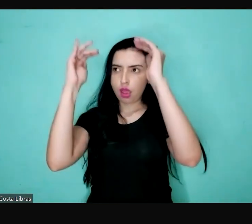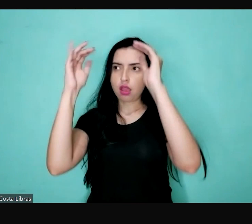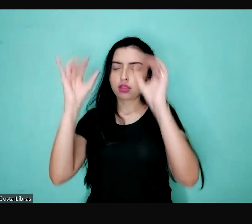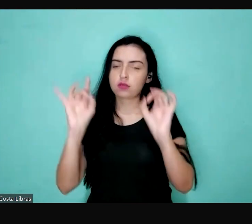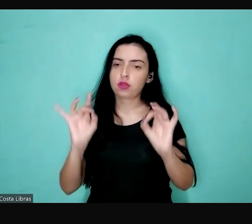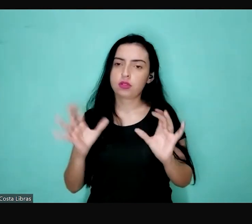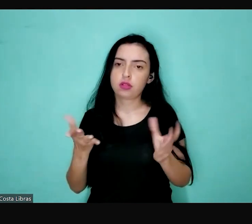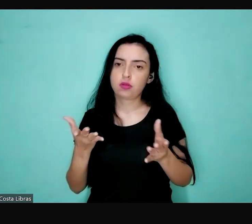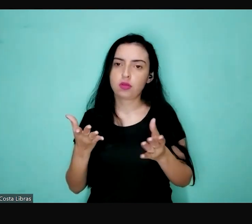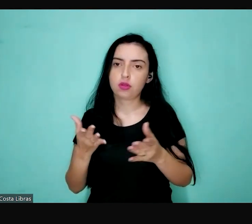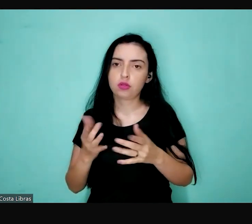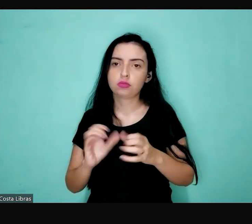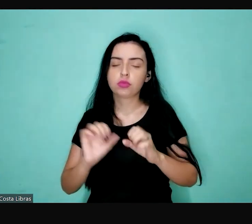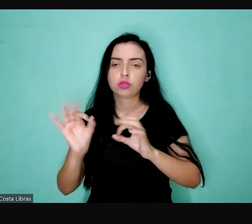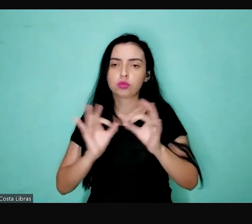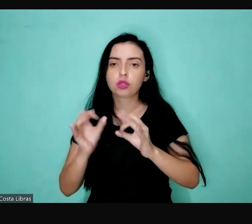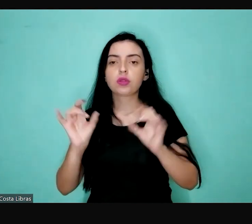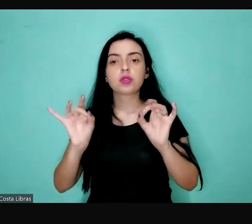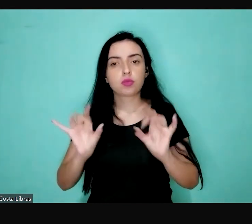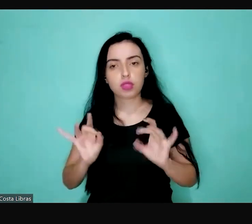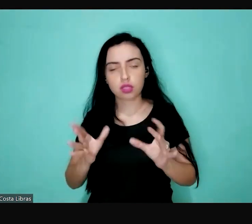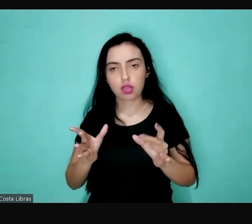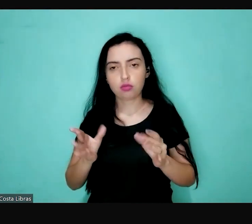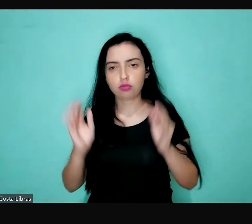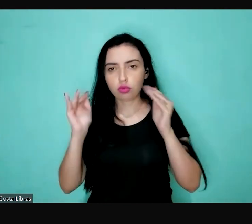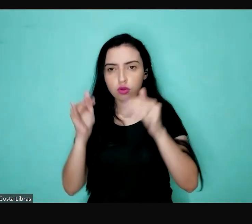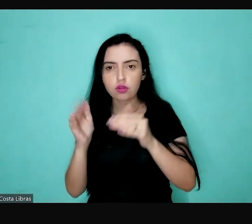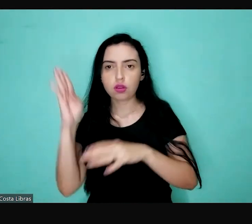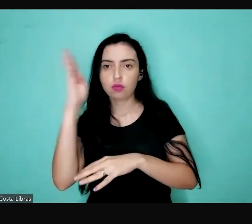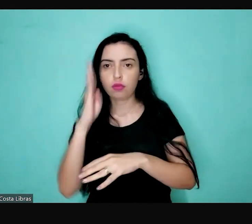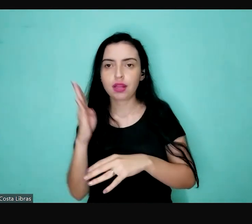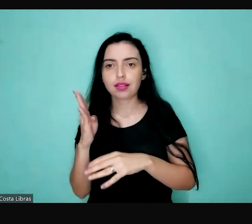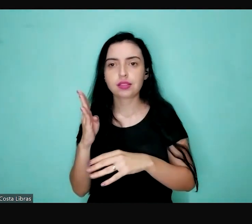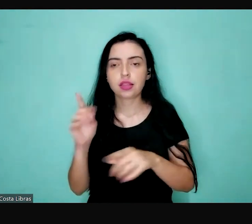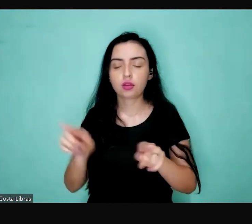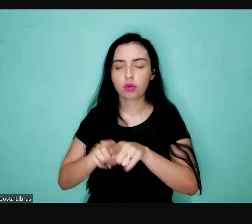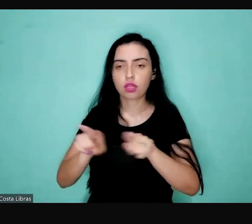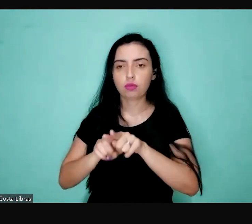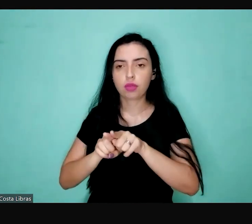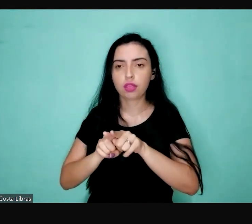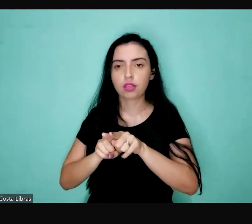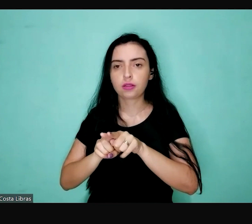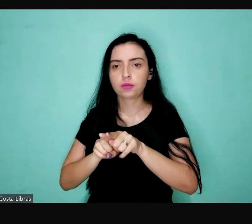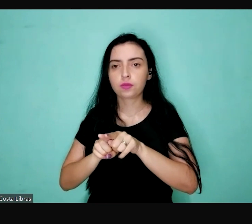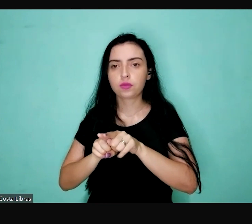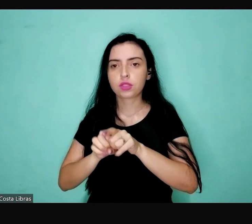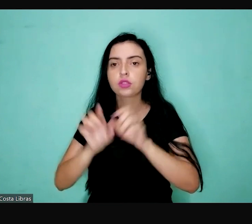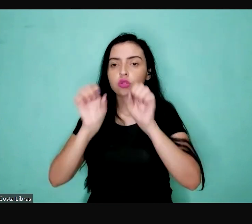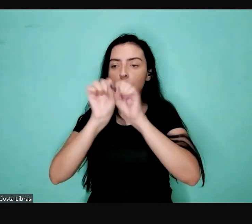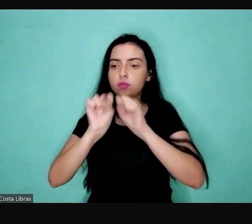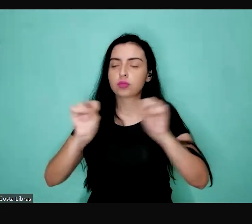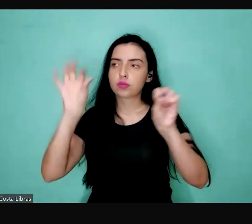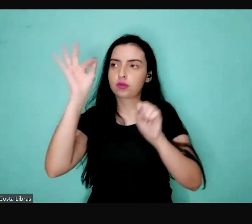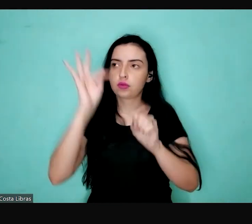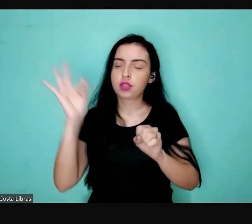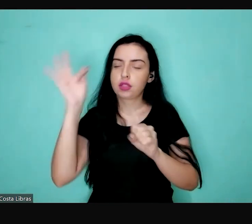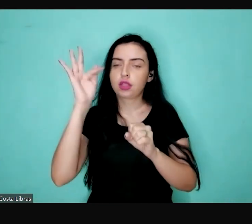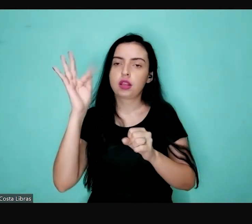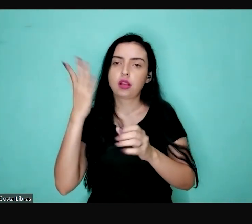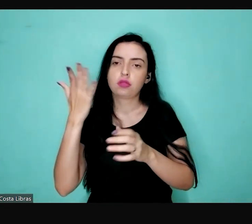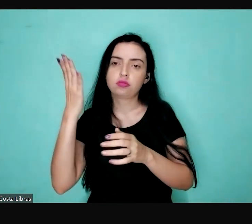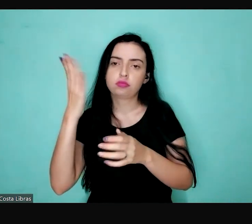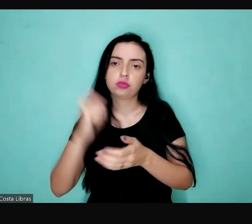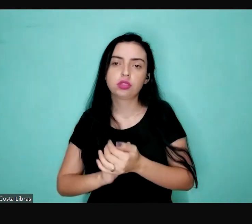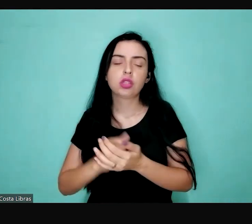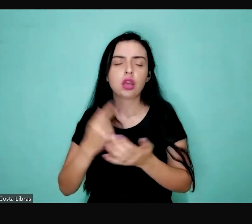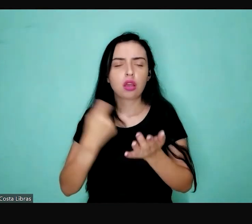um tribunal constitucional específico, que no caso brasileiro é também em função do Supremo Tribunal Federal, né, com mandatos